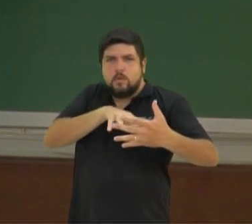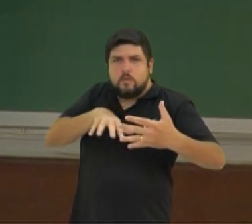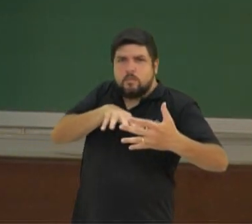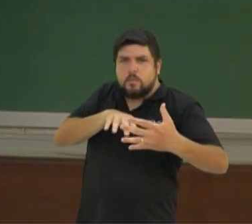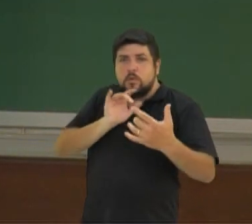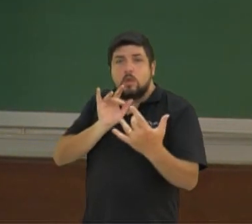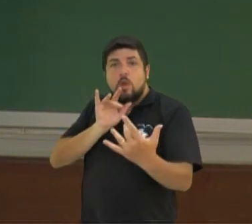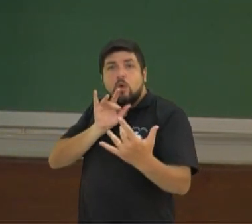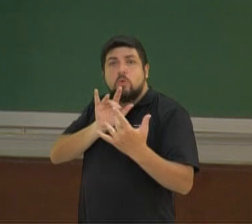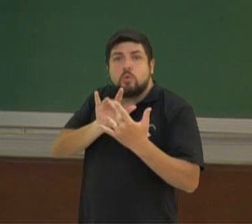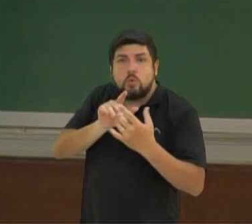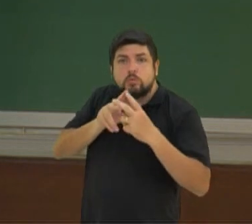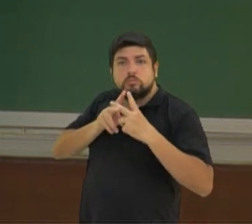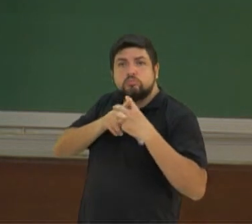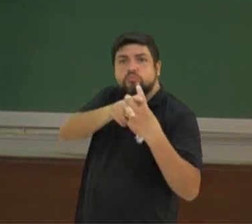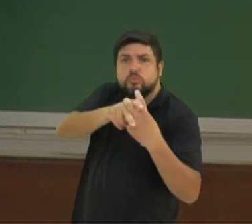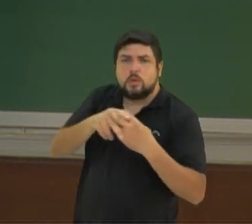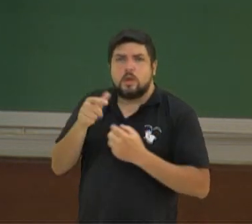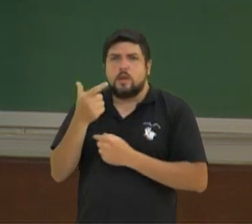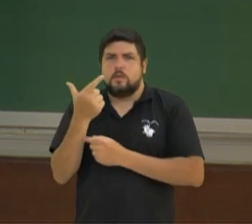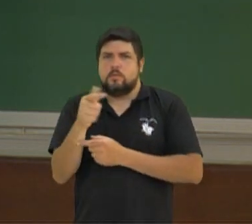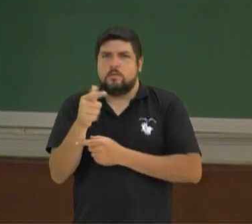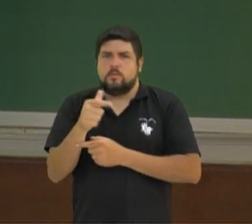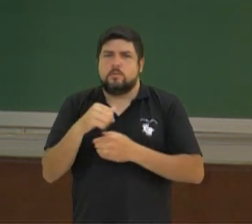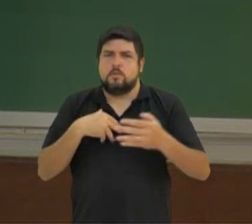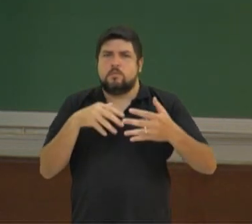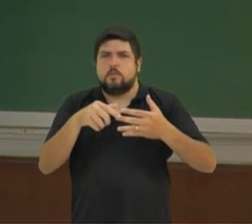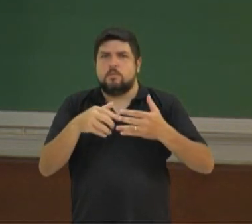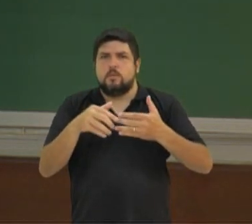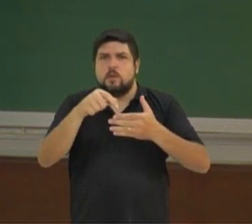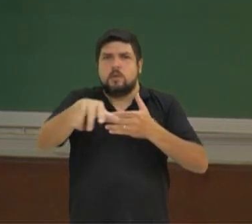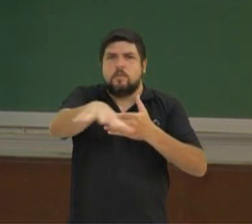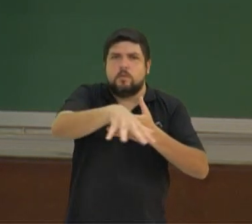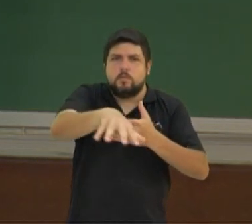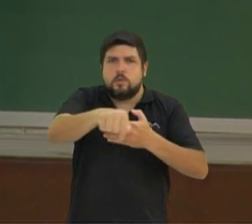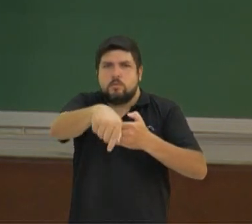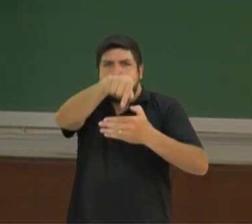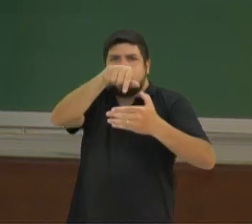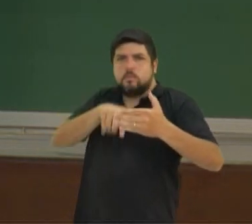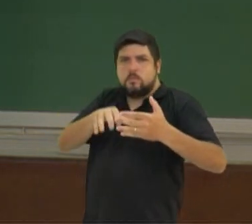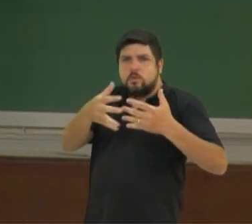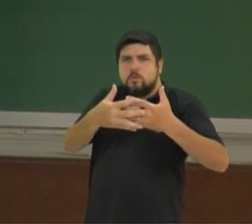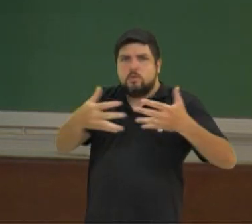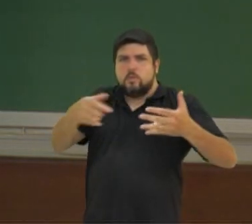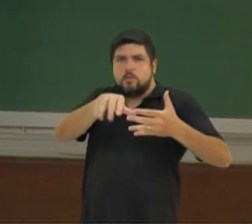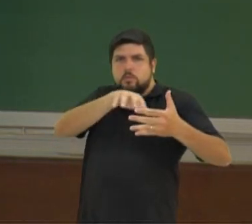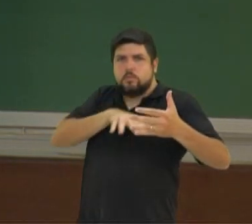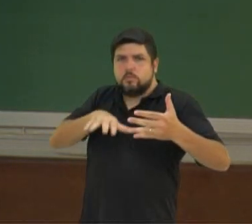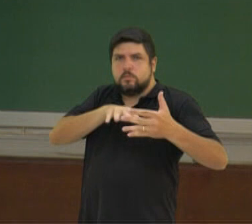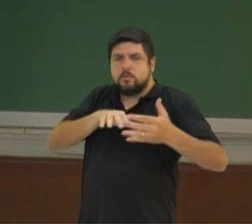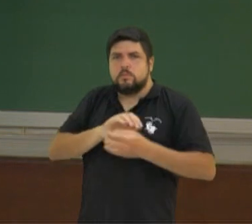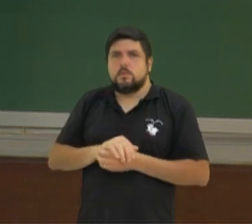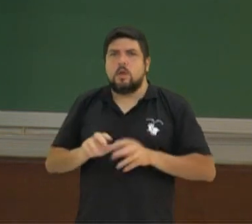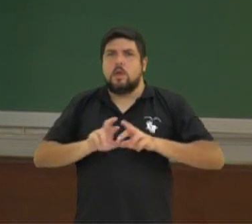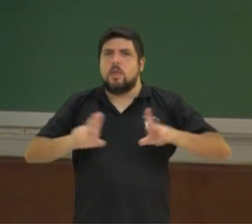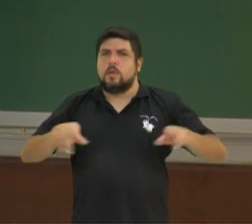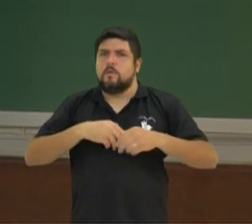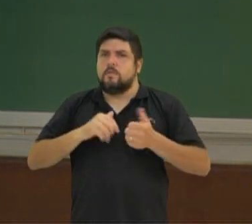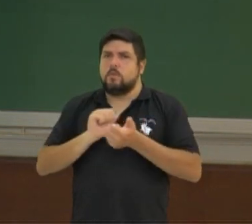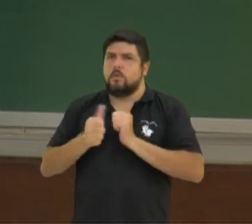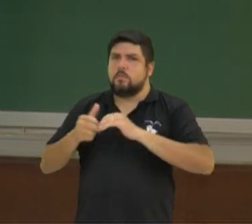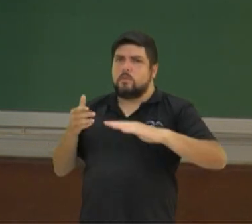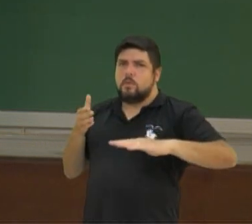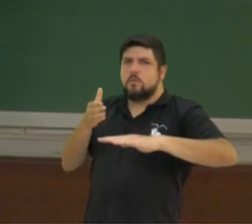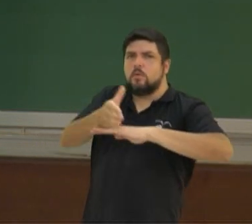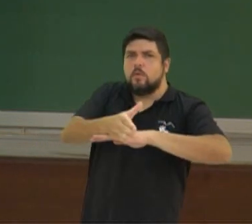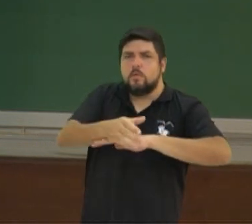contato físico entre os jogadores, né? Que torna também um pouco mais seguro, né, em relação a esportes de invasão, né, que é outra modalidade de